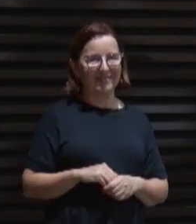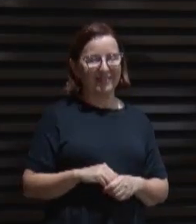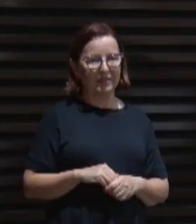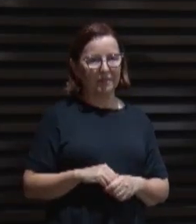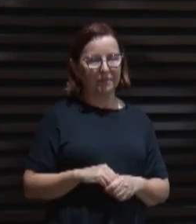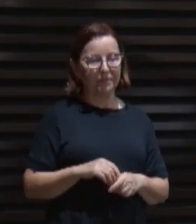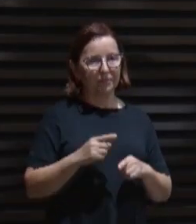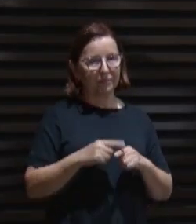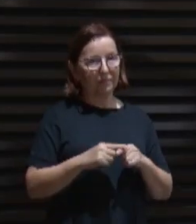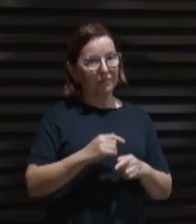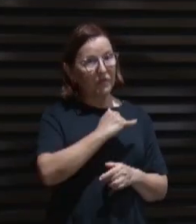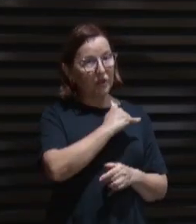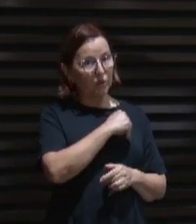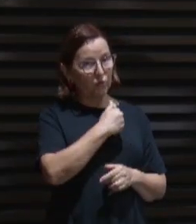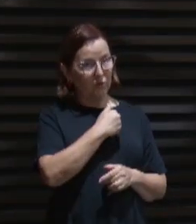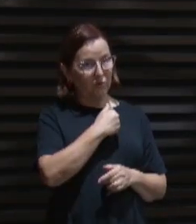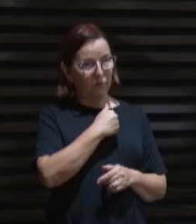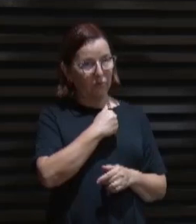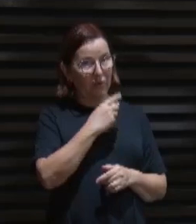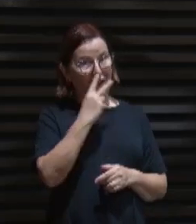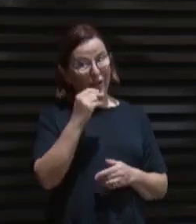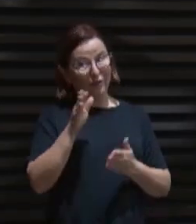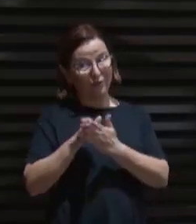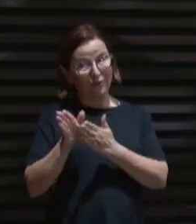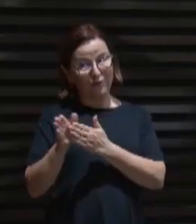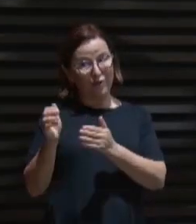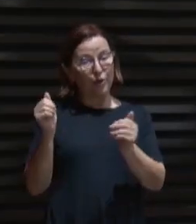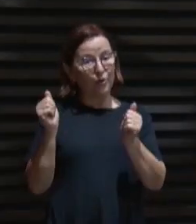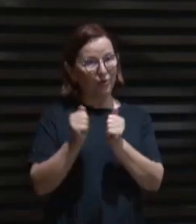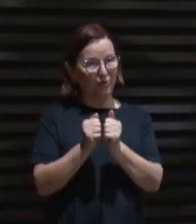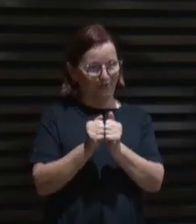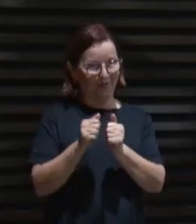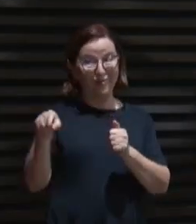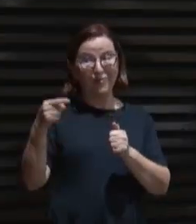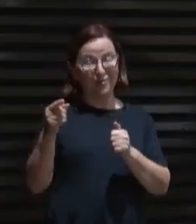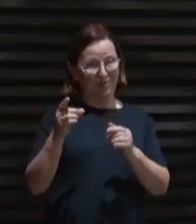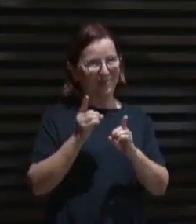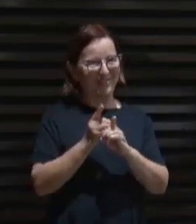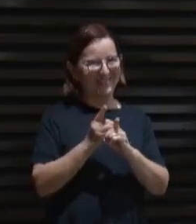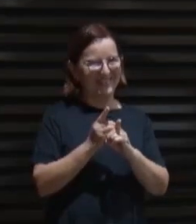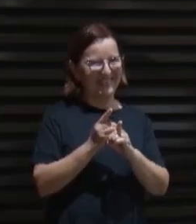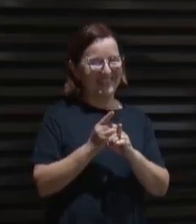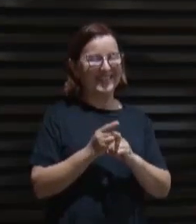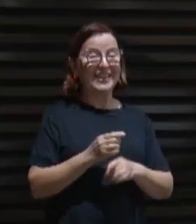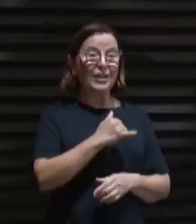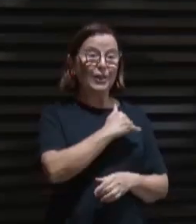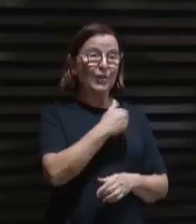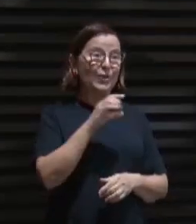Porque João, me parece, fugiu com os outros. João só